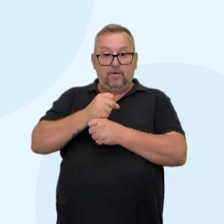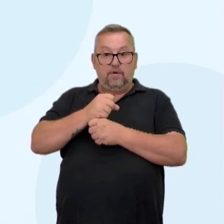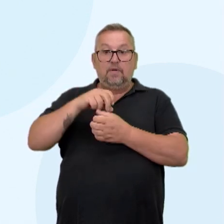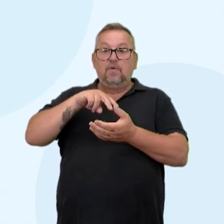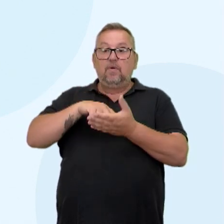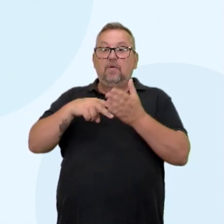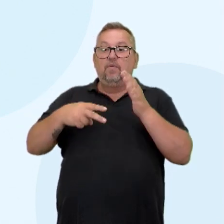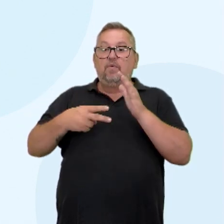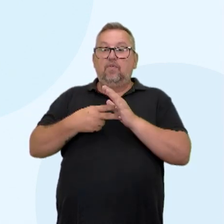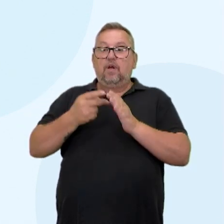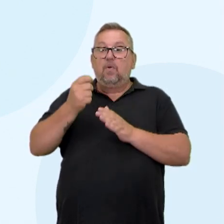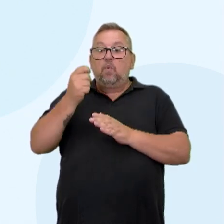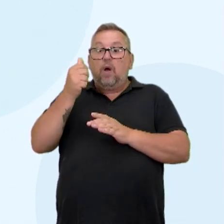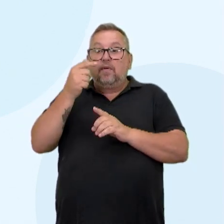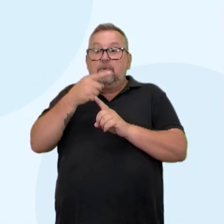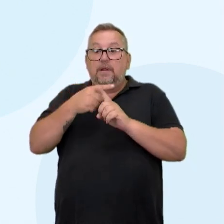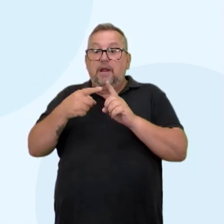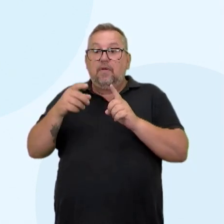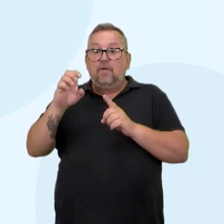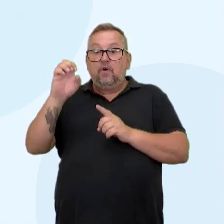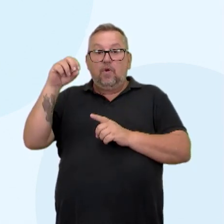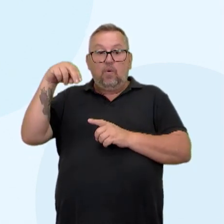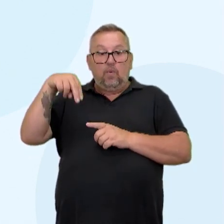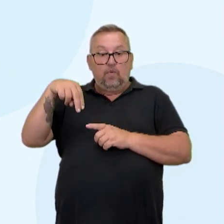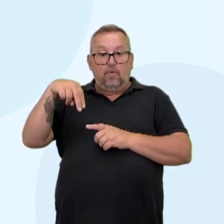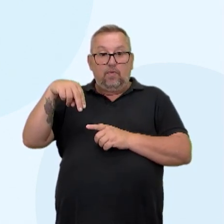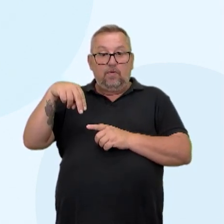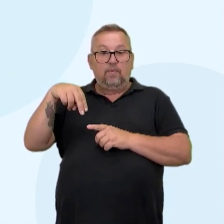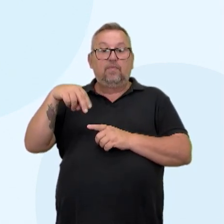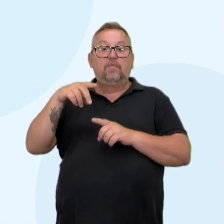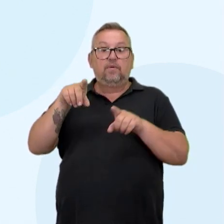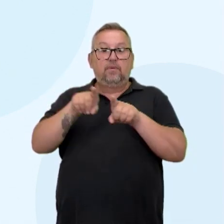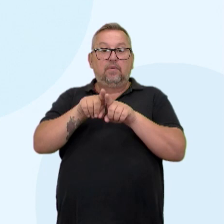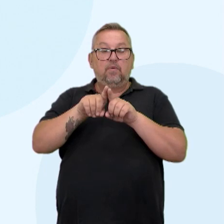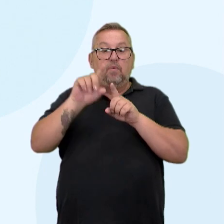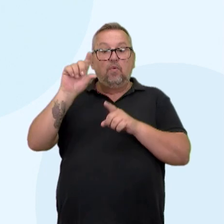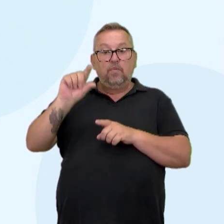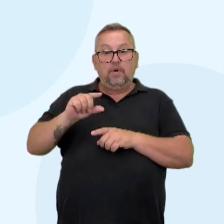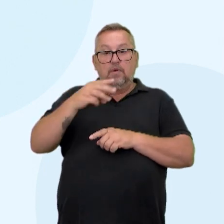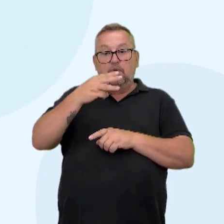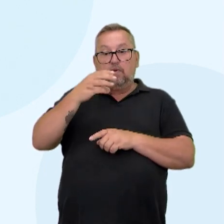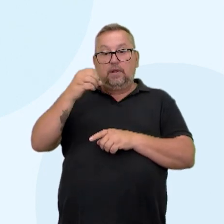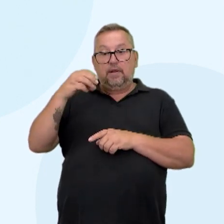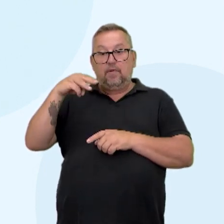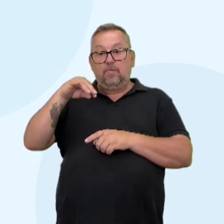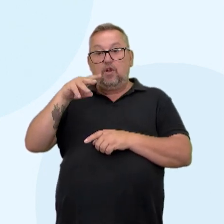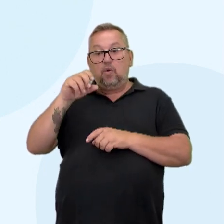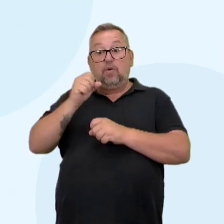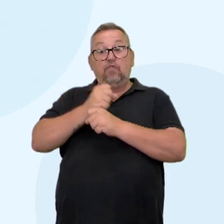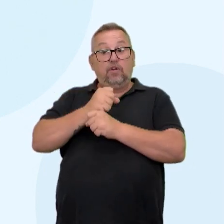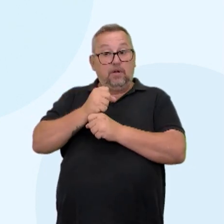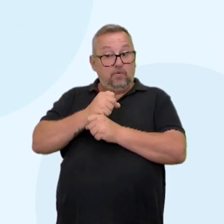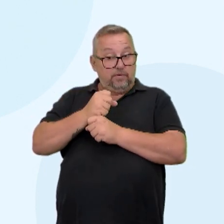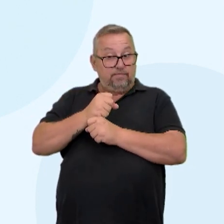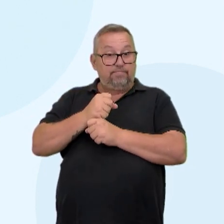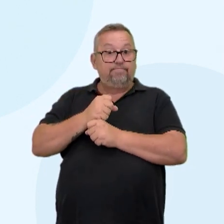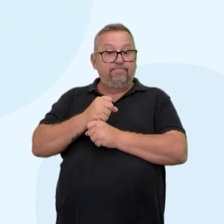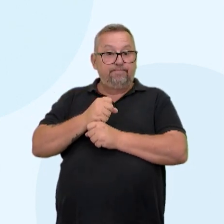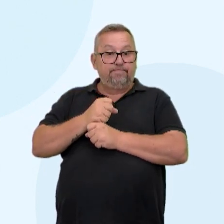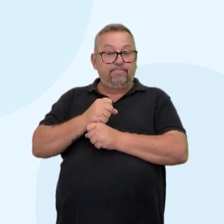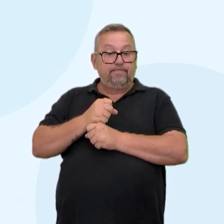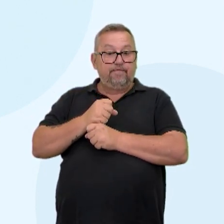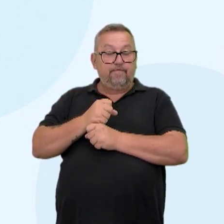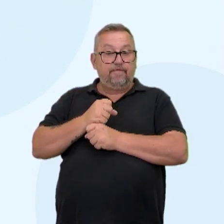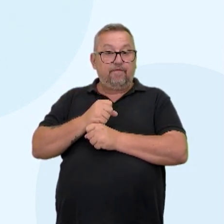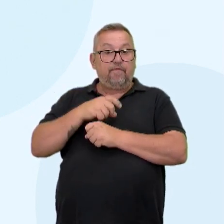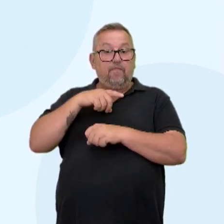anos, corresponde aí a quase metade do éon Fanerozoico, com pouco menos de 300 milhões de anos. Foi